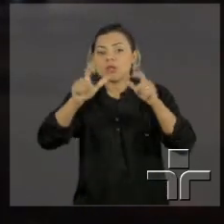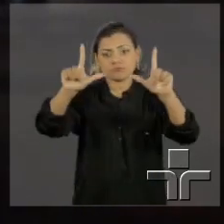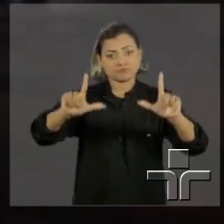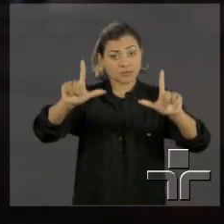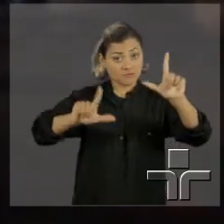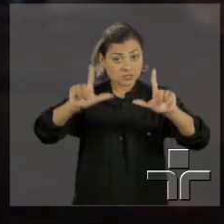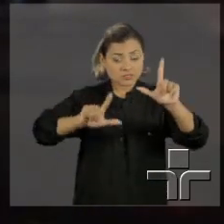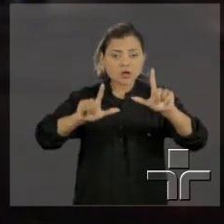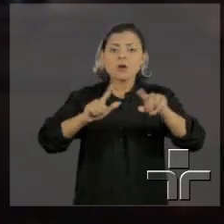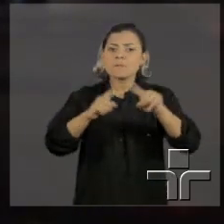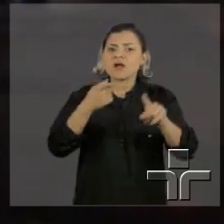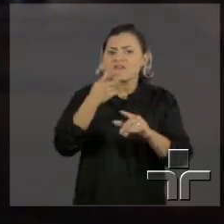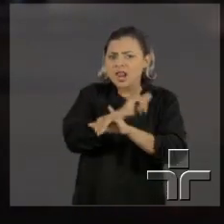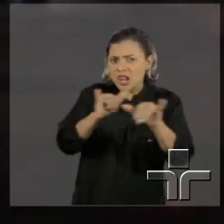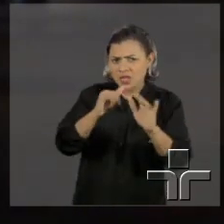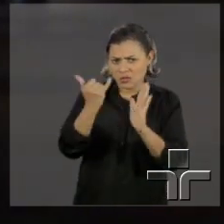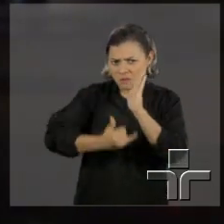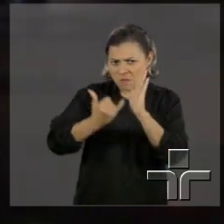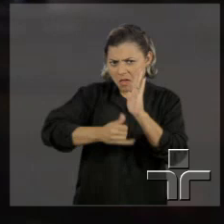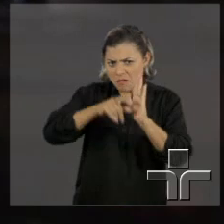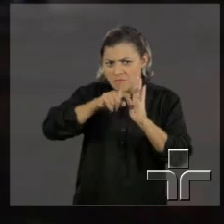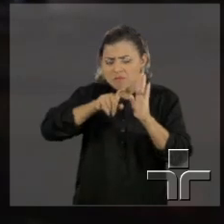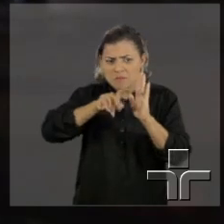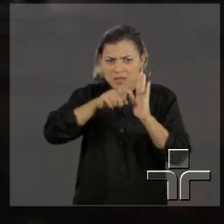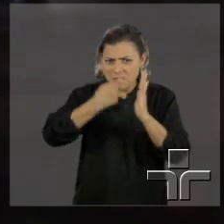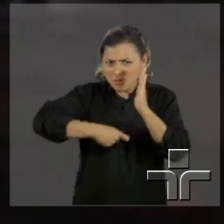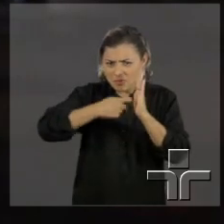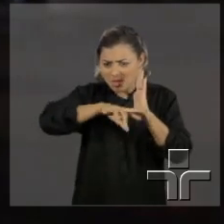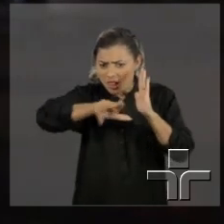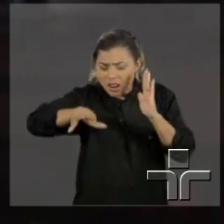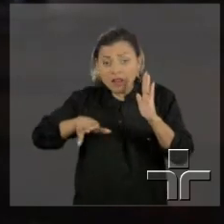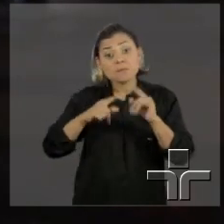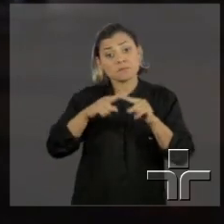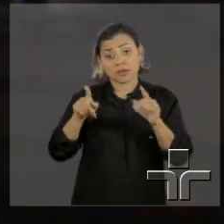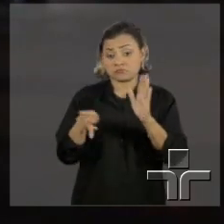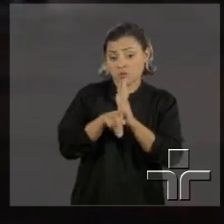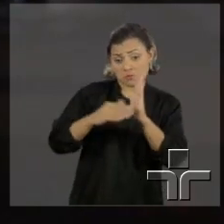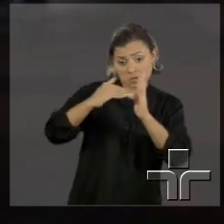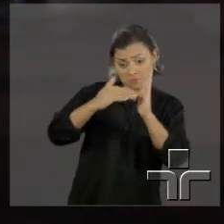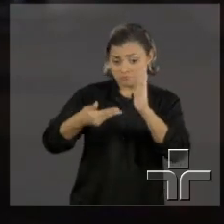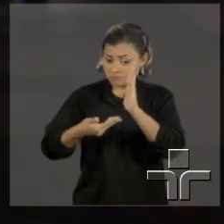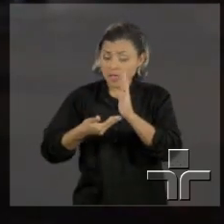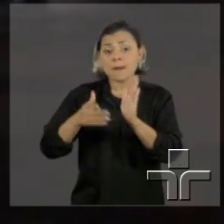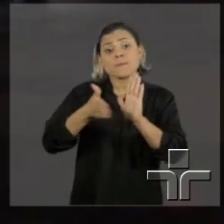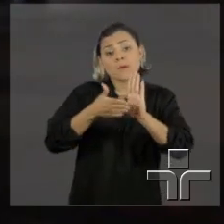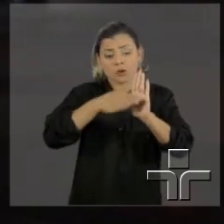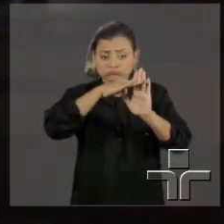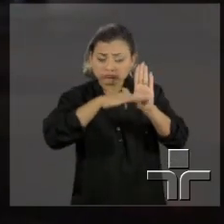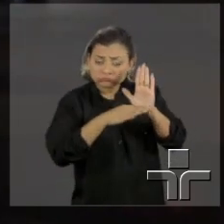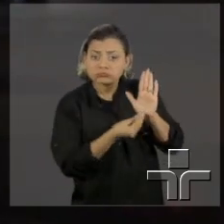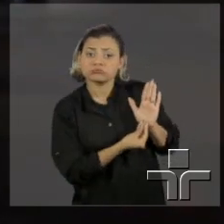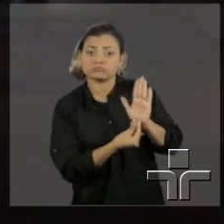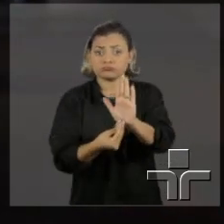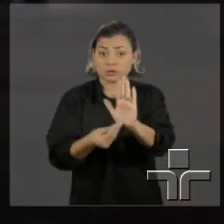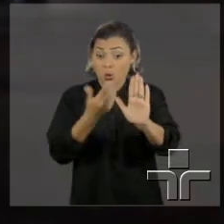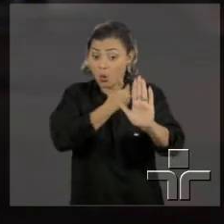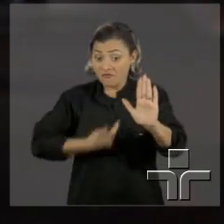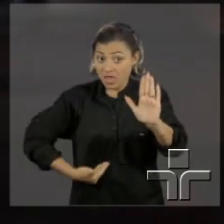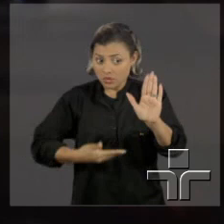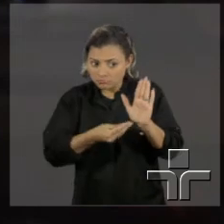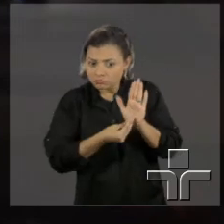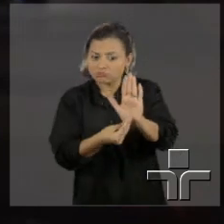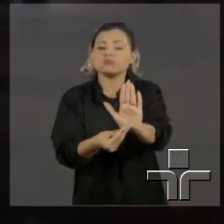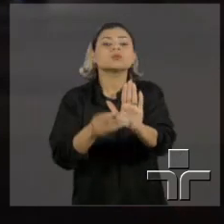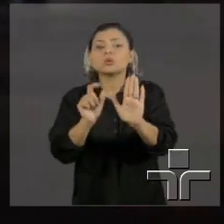reforma tributária, afirmou que, diferente dos textos em debate na Câmara e no Senado, a proposta a ser apresentada pelo governo vai